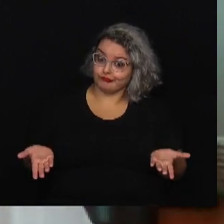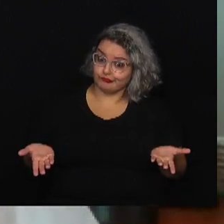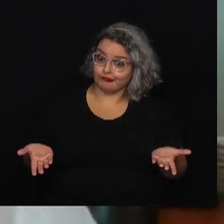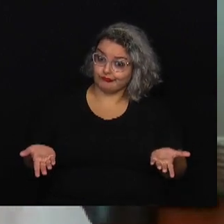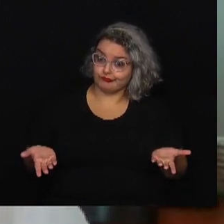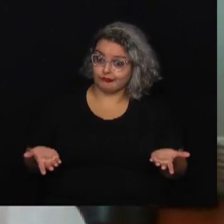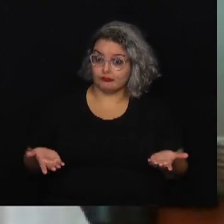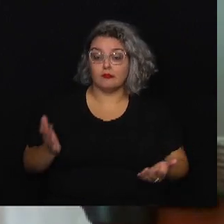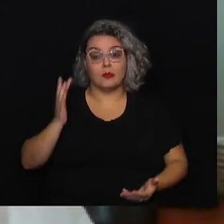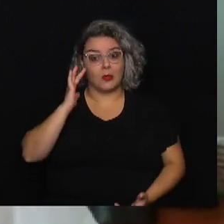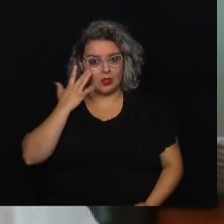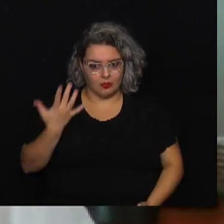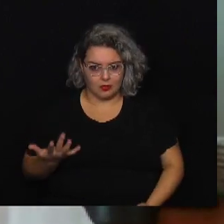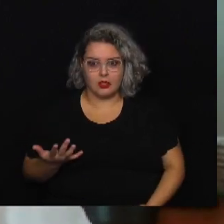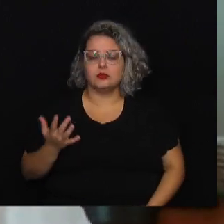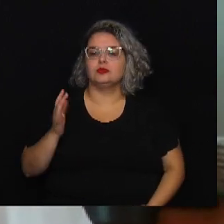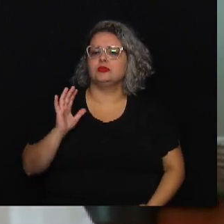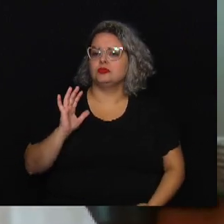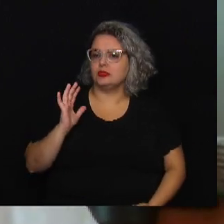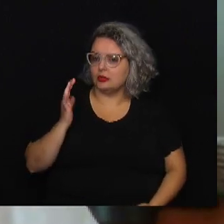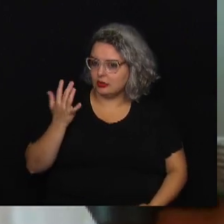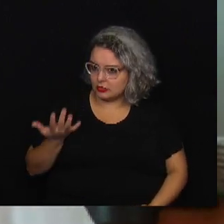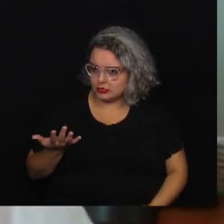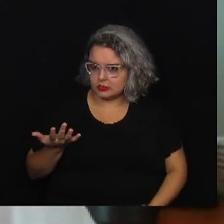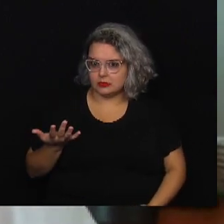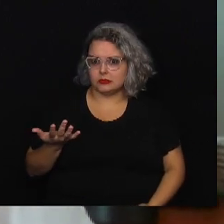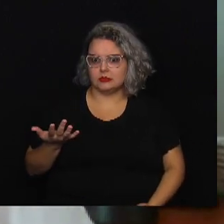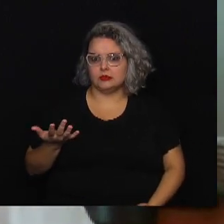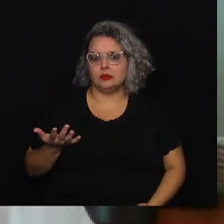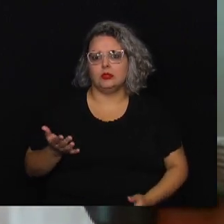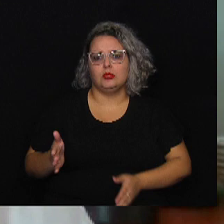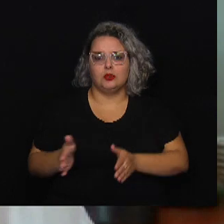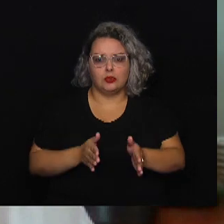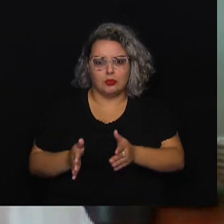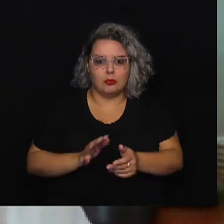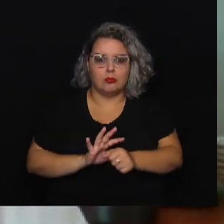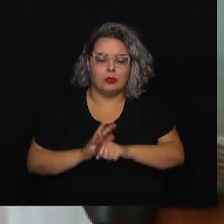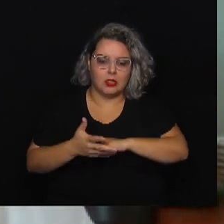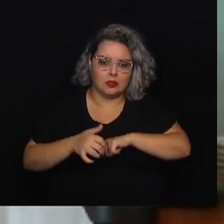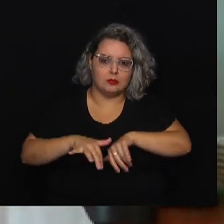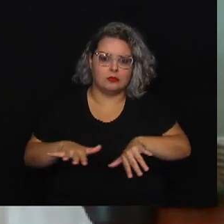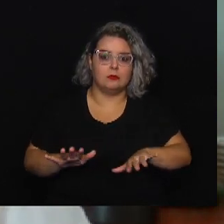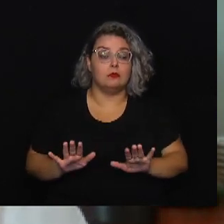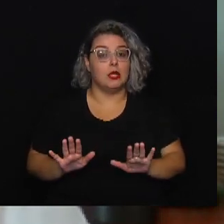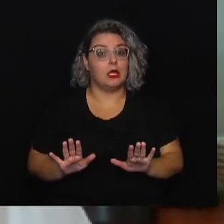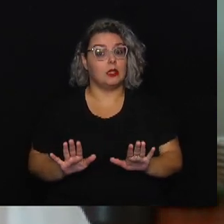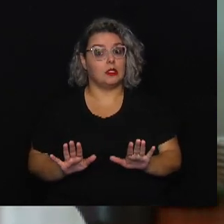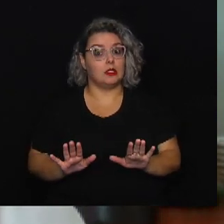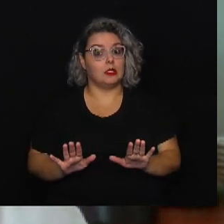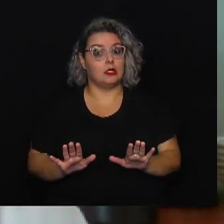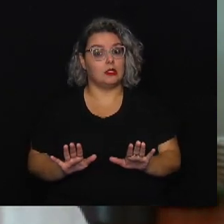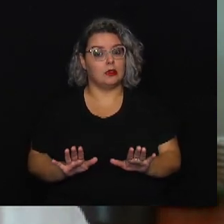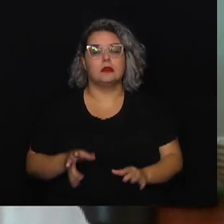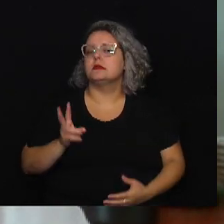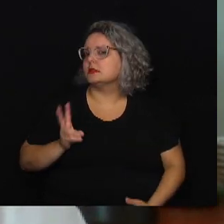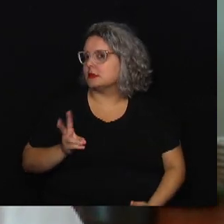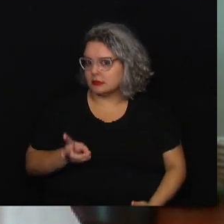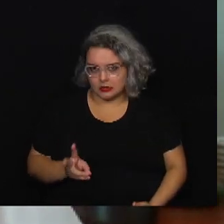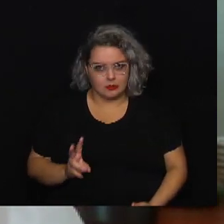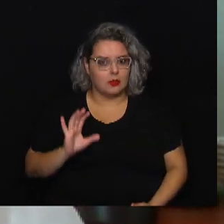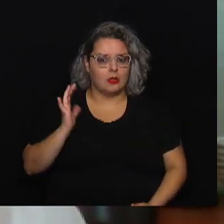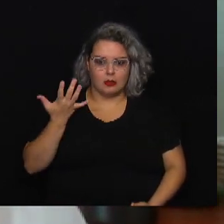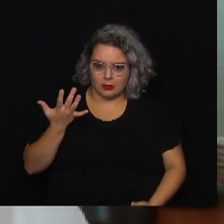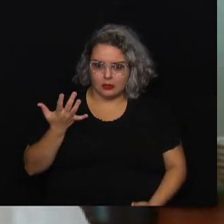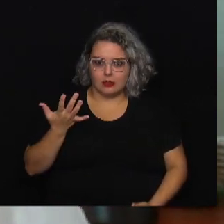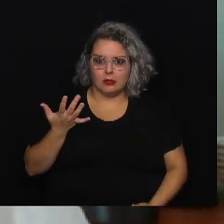Enfim, eu acho que aconteceram durante a pandemia, mas sempre aconteceram,